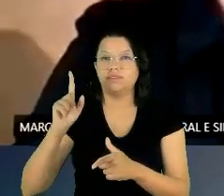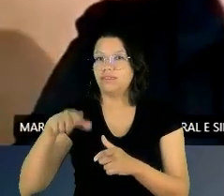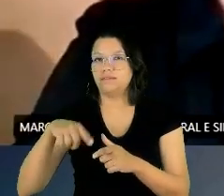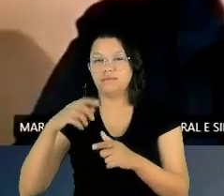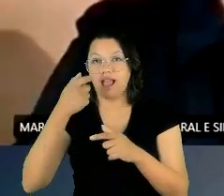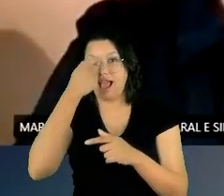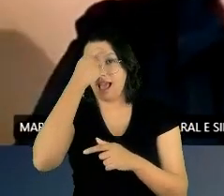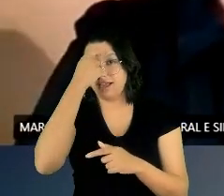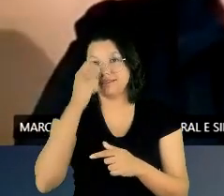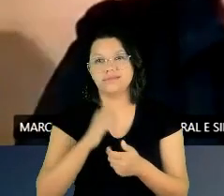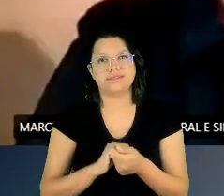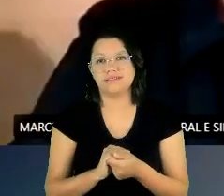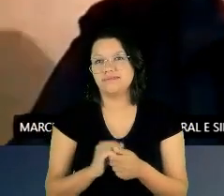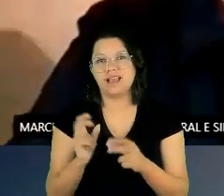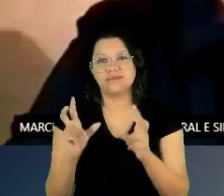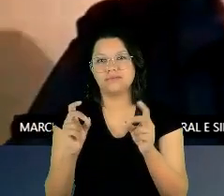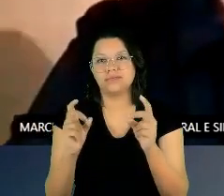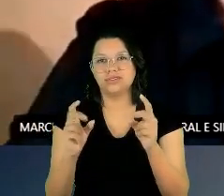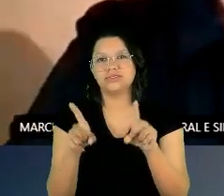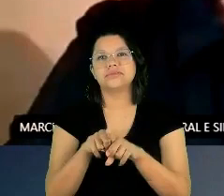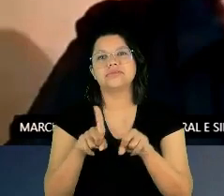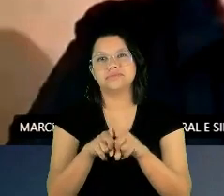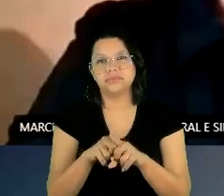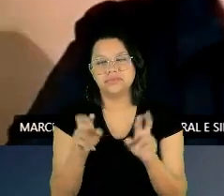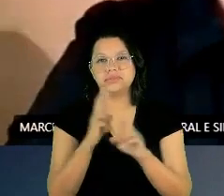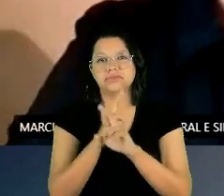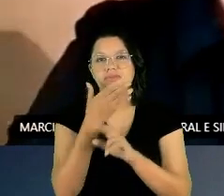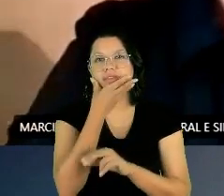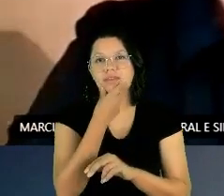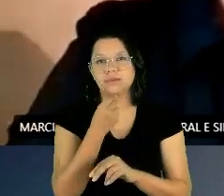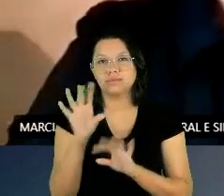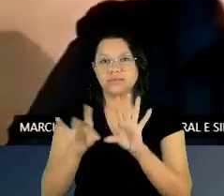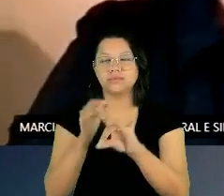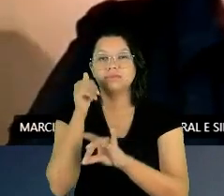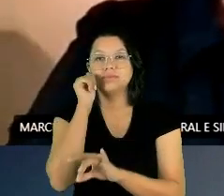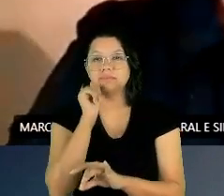uma decisão não consciente.